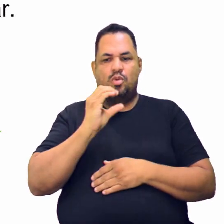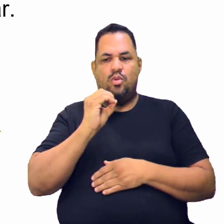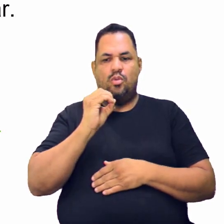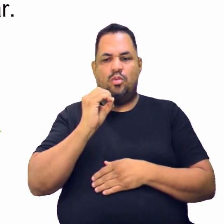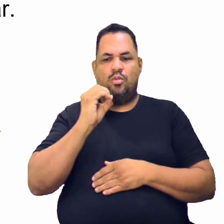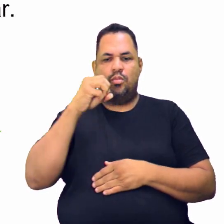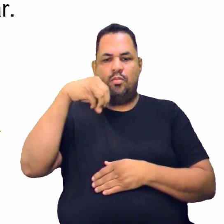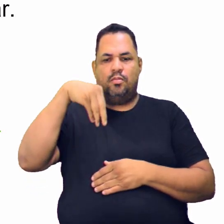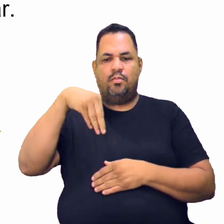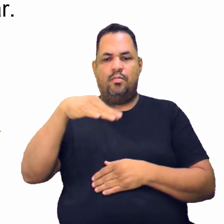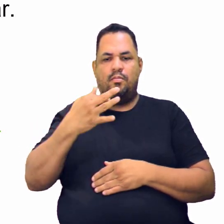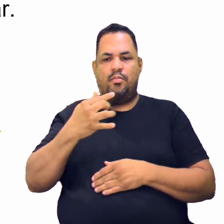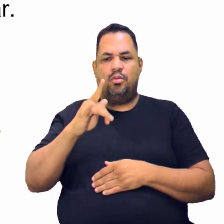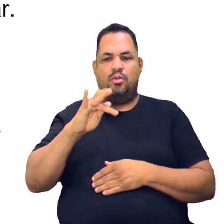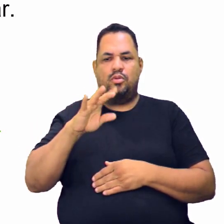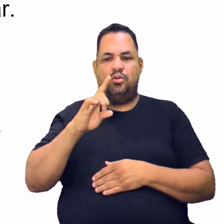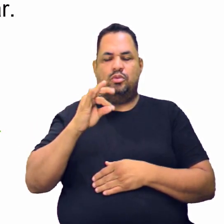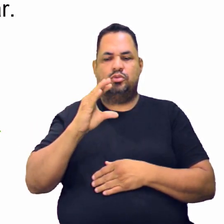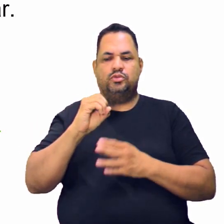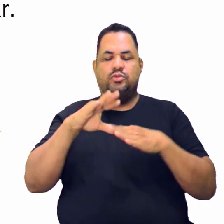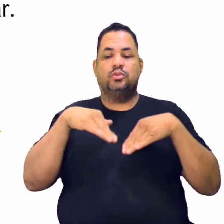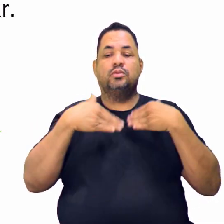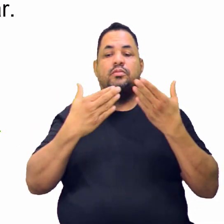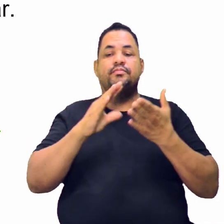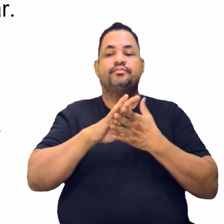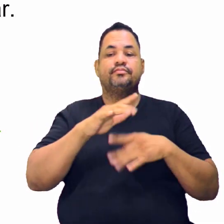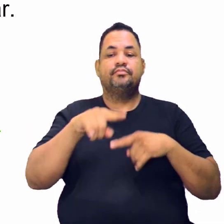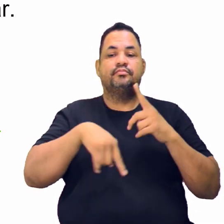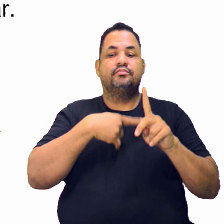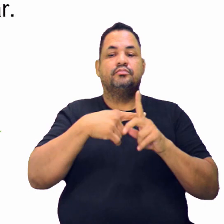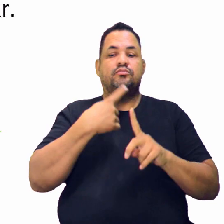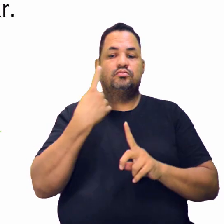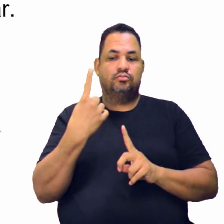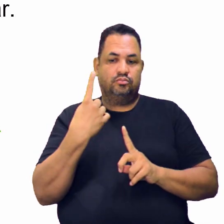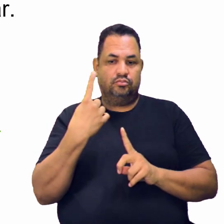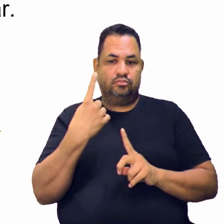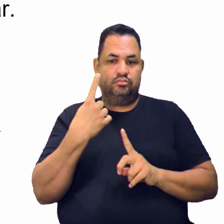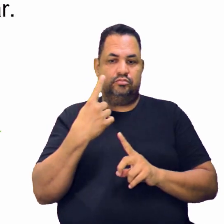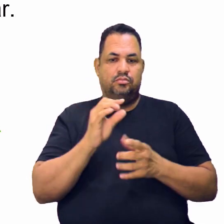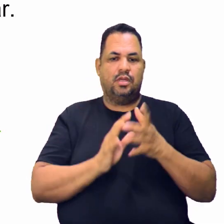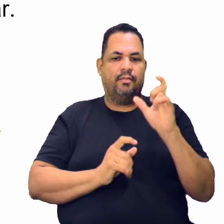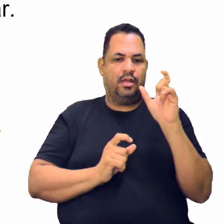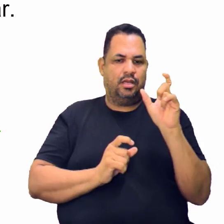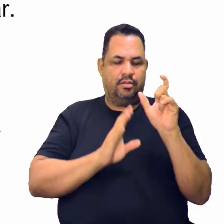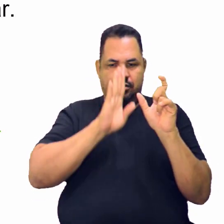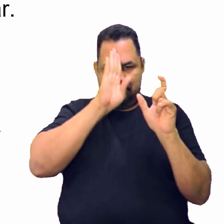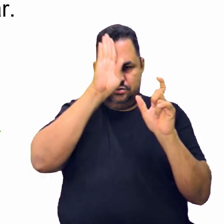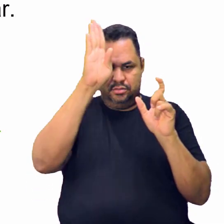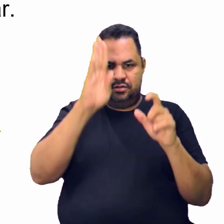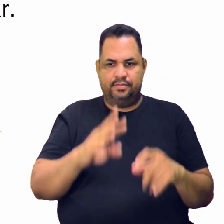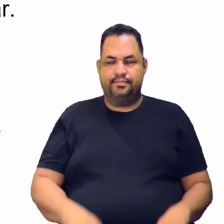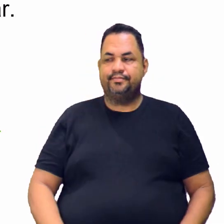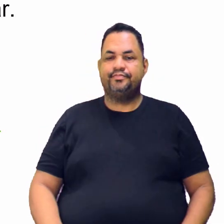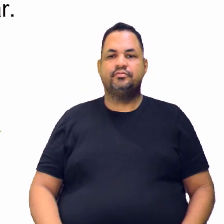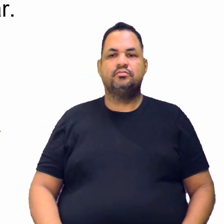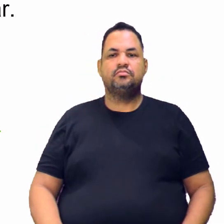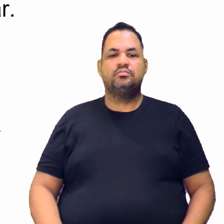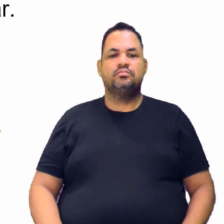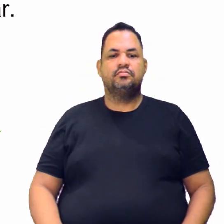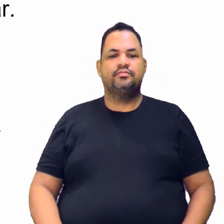é o núcleo do sujeito composto. Quando que é o sujeito composto? Quando apresenta mais de um núcleo, tá bom?